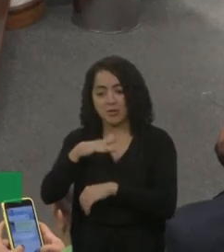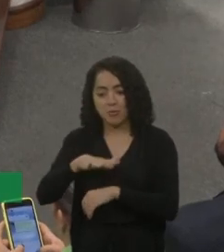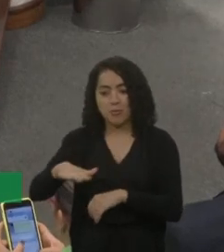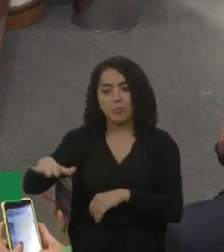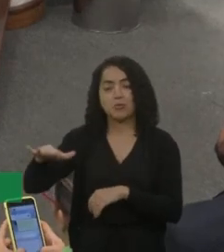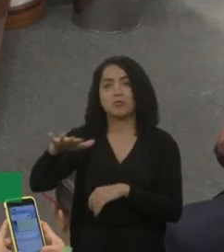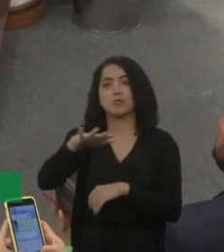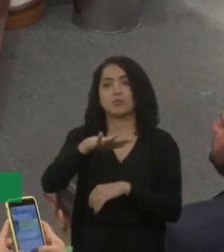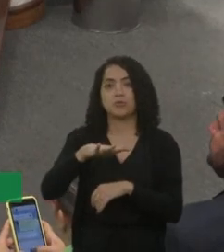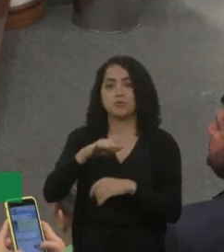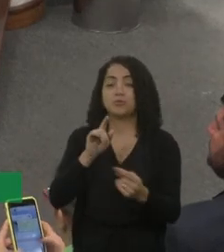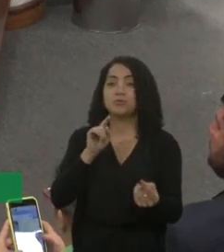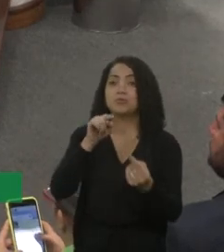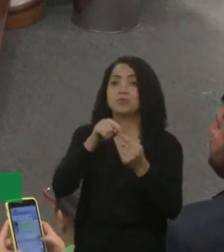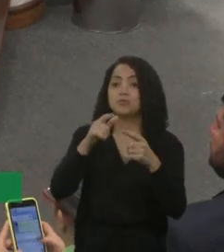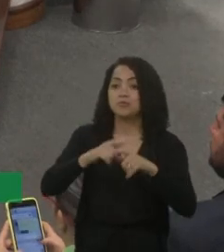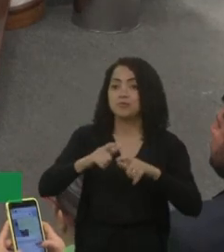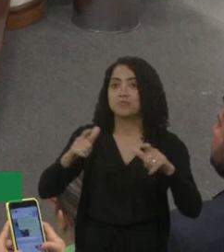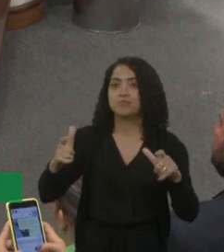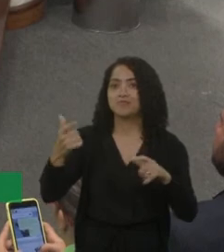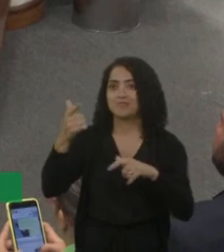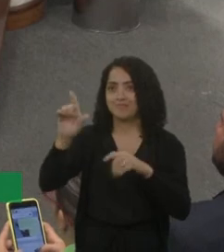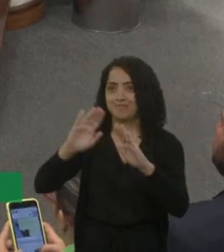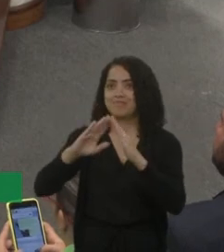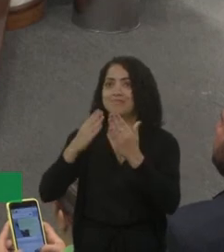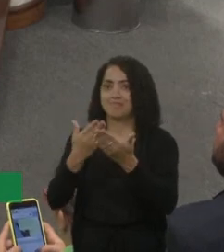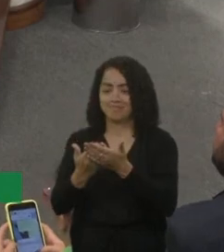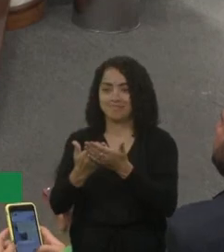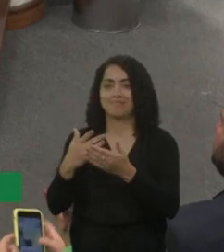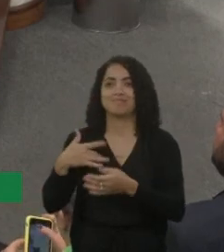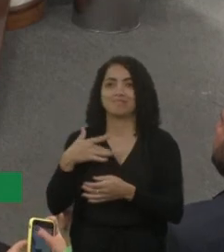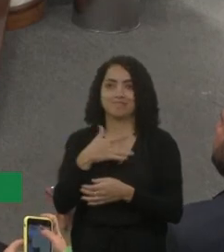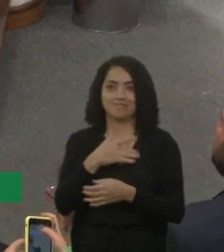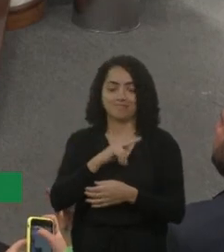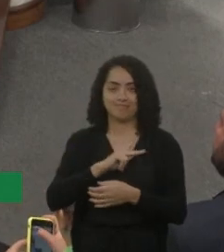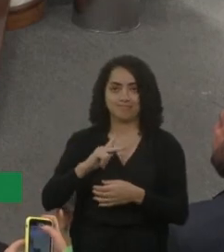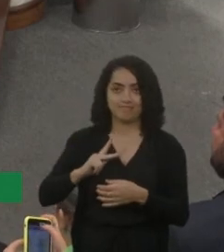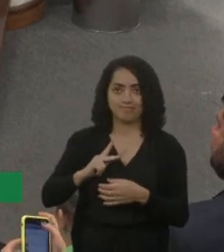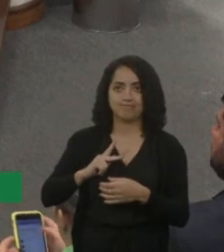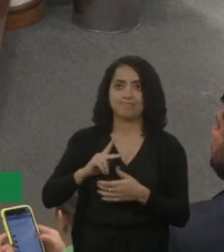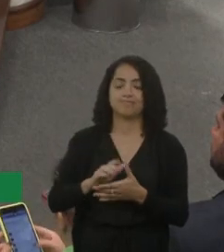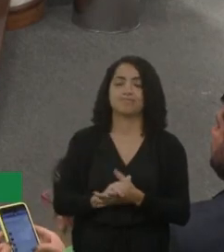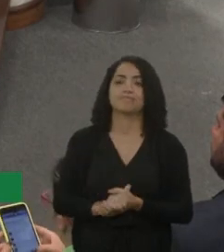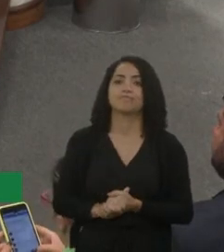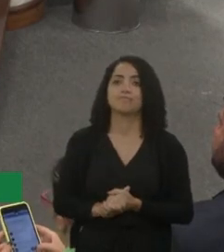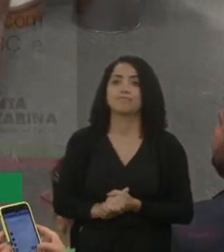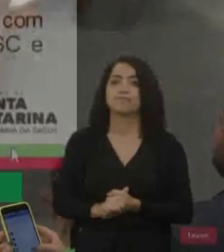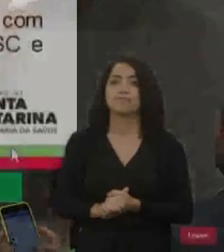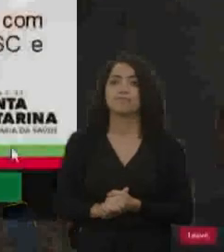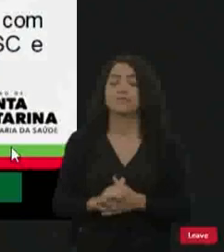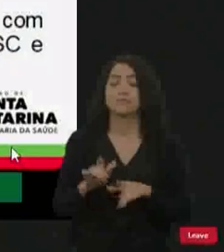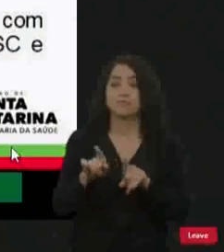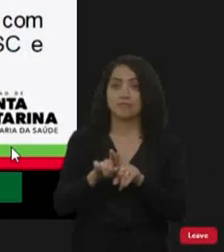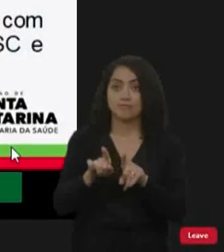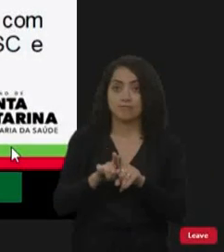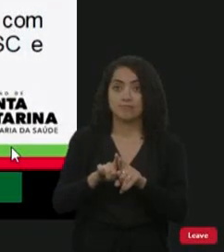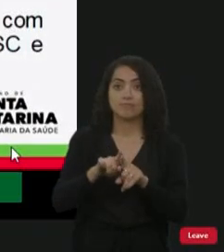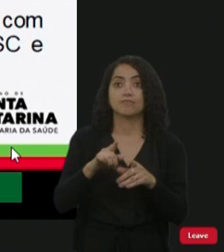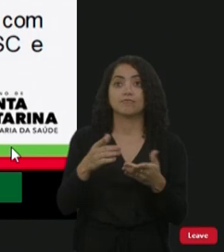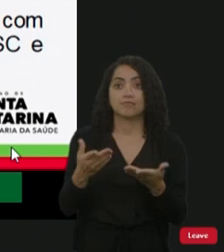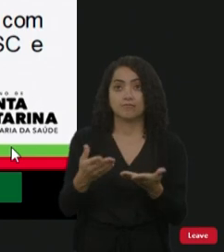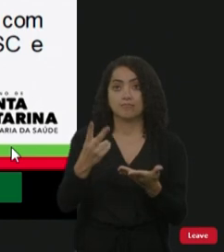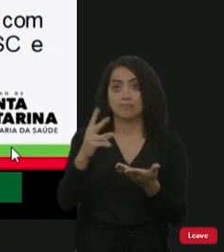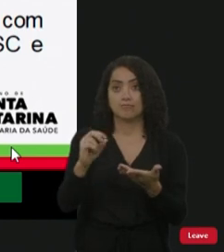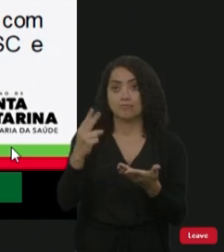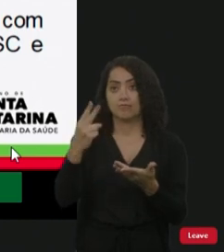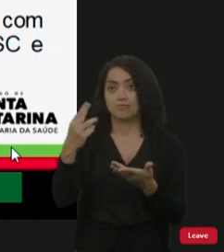o objetivo de ampliar para as outras escolas de saúde públicas dos outros estados. Também, agora, em 2023, vai ocorrer o